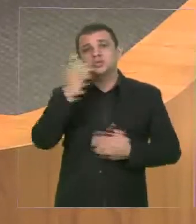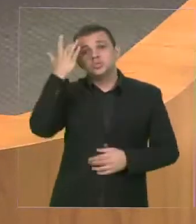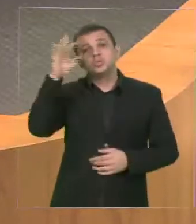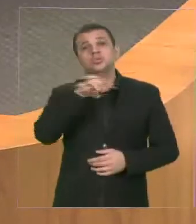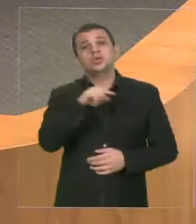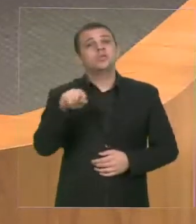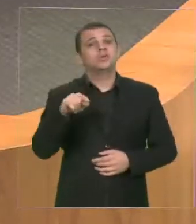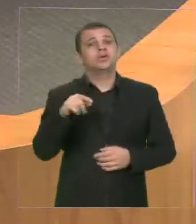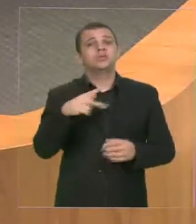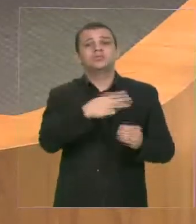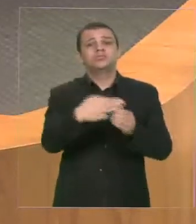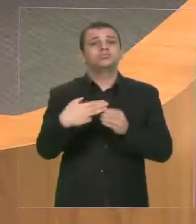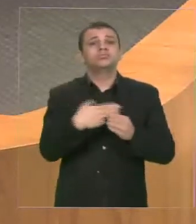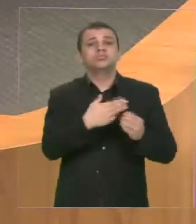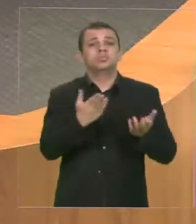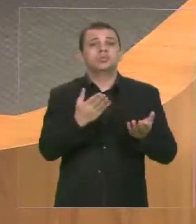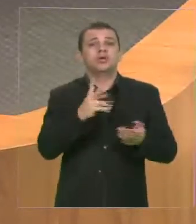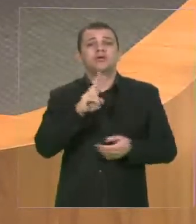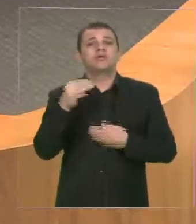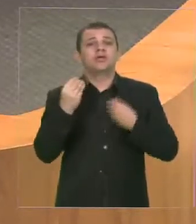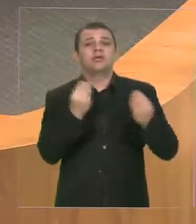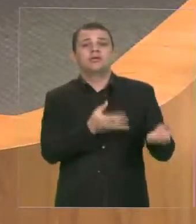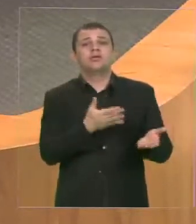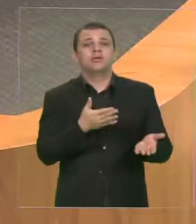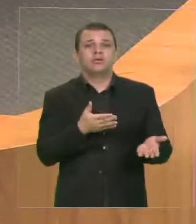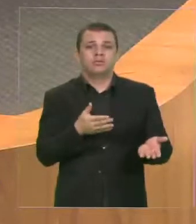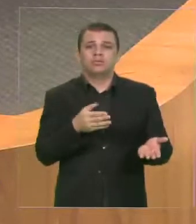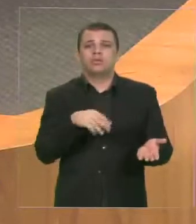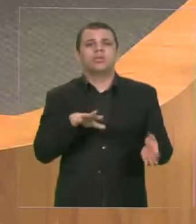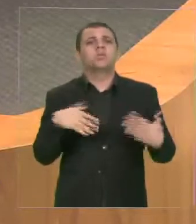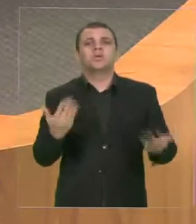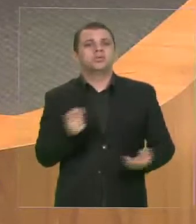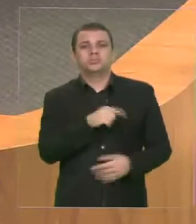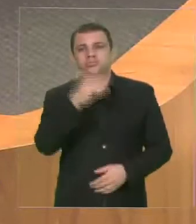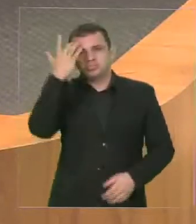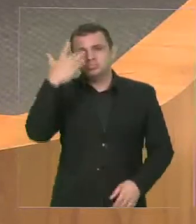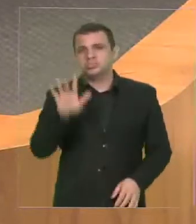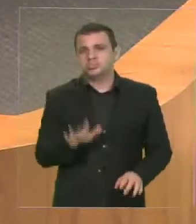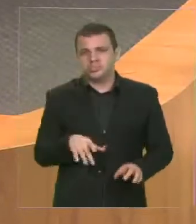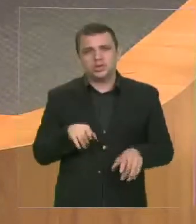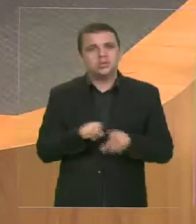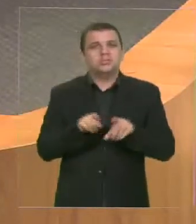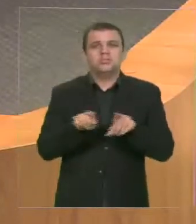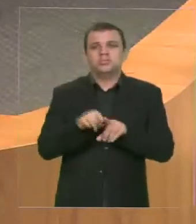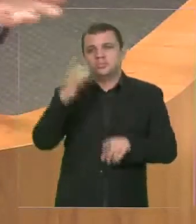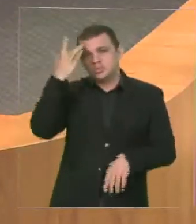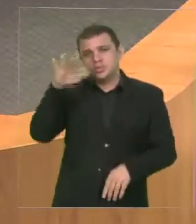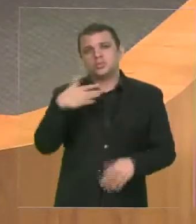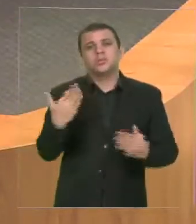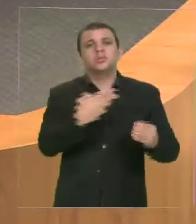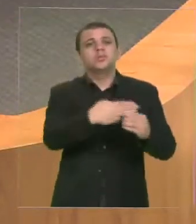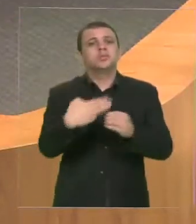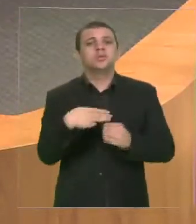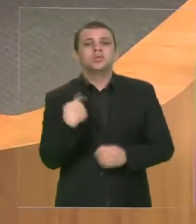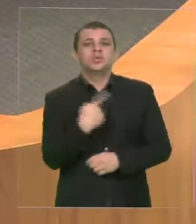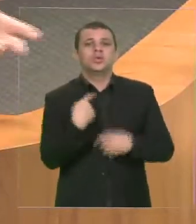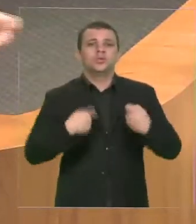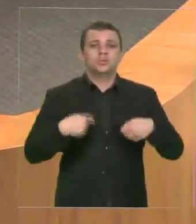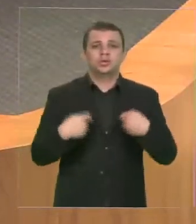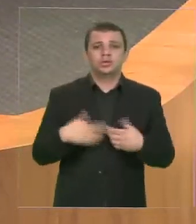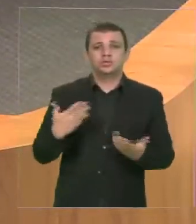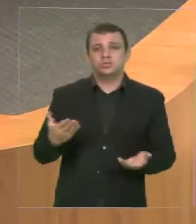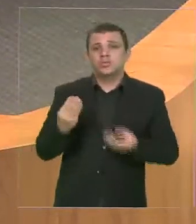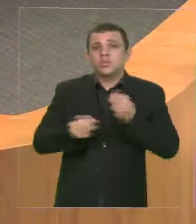municípios que receberão essas motoniveladoras, quais os municípios que precisam, quais os critérios